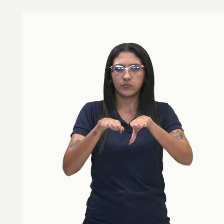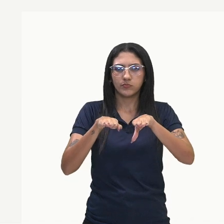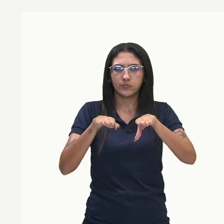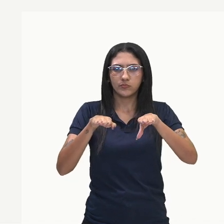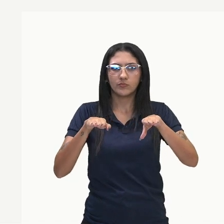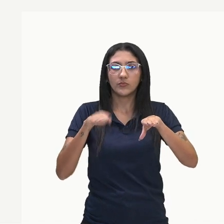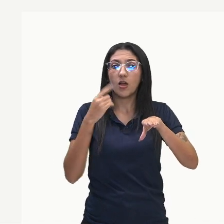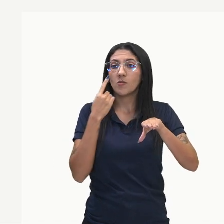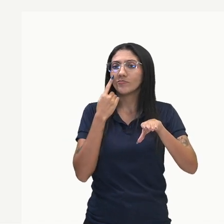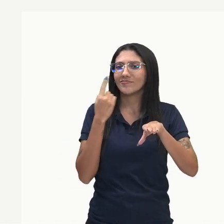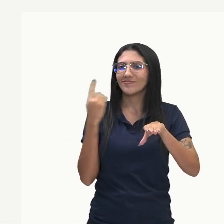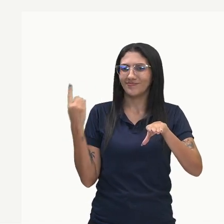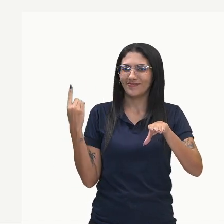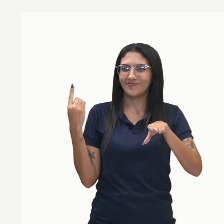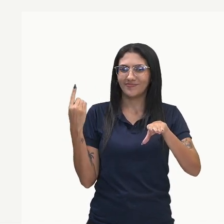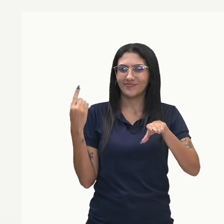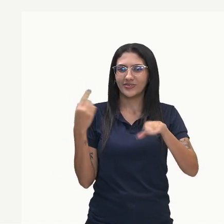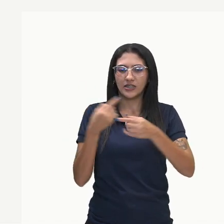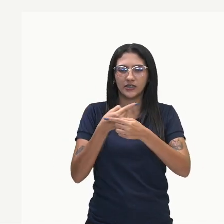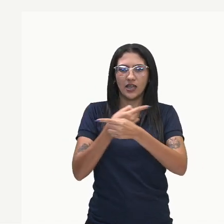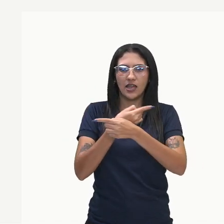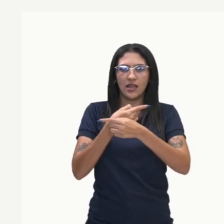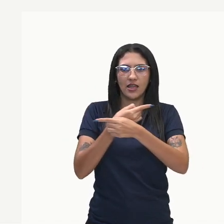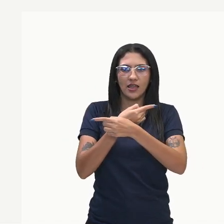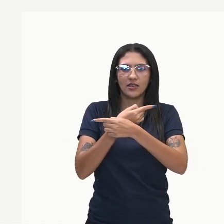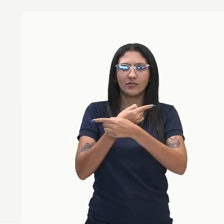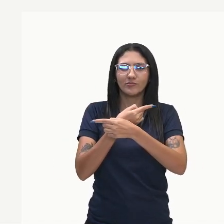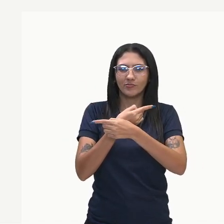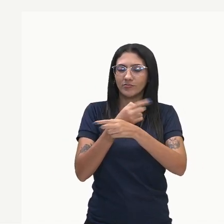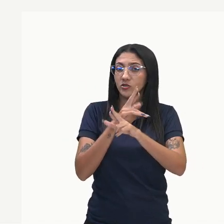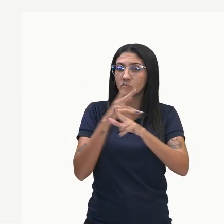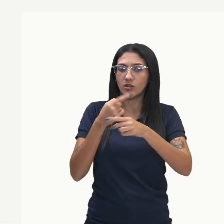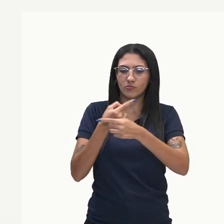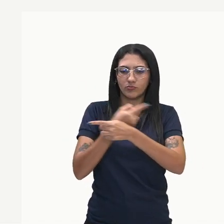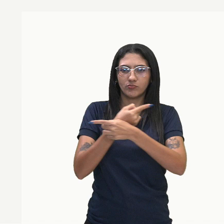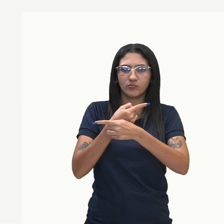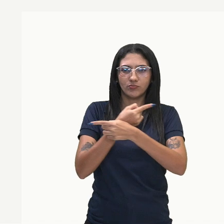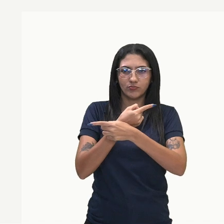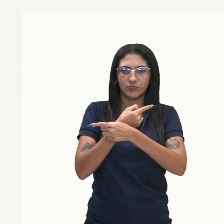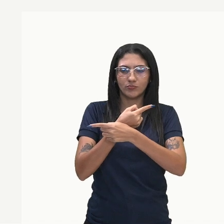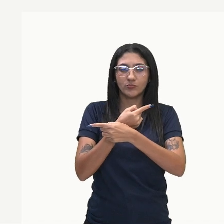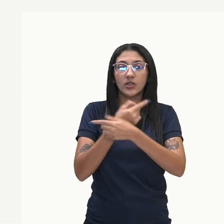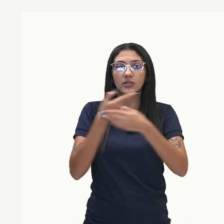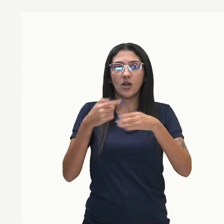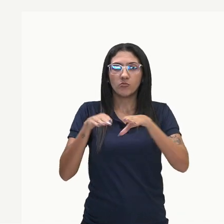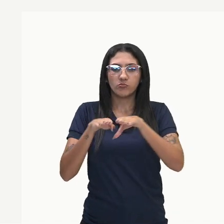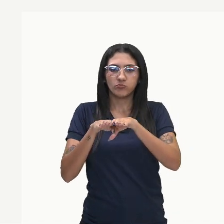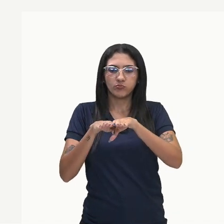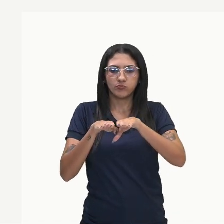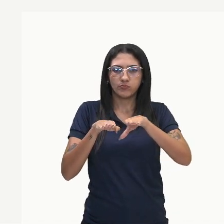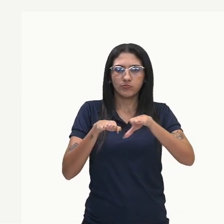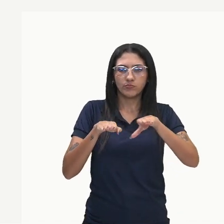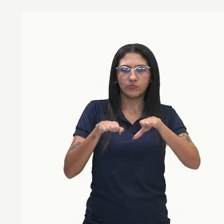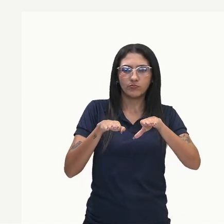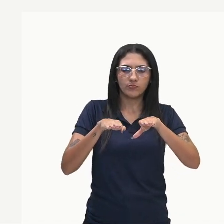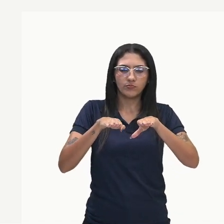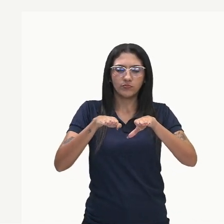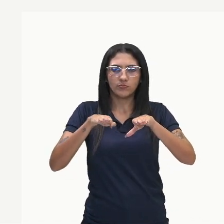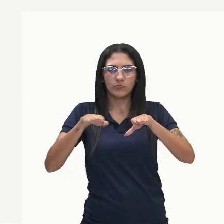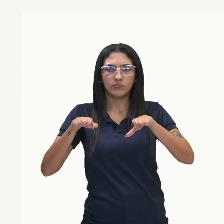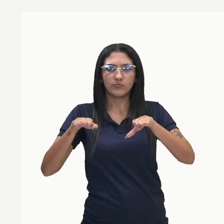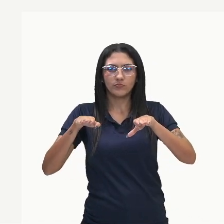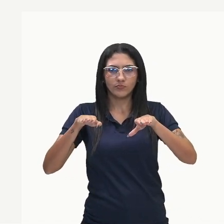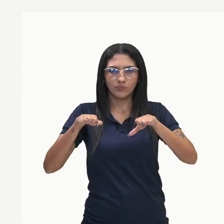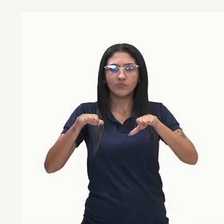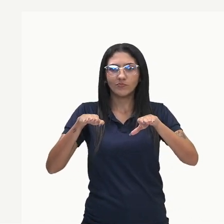que essas setas representam para a gente sentidos opostos. Então, enquanto uma está indo para um lado, a outra está indo para